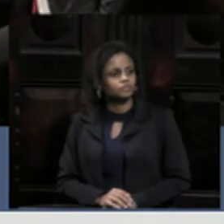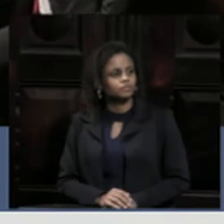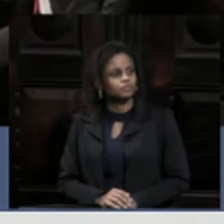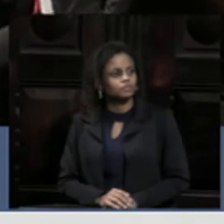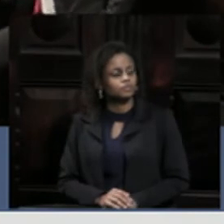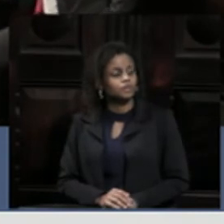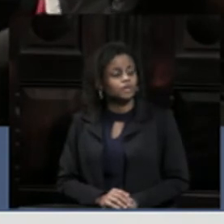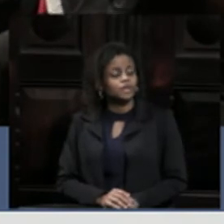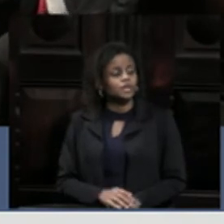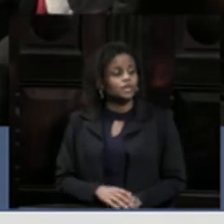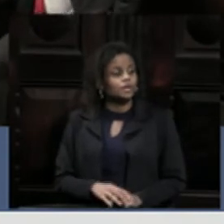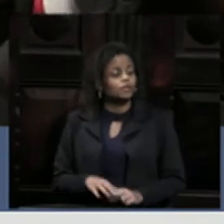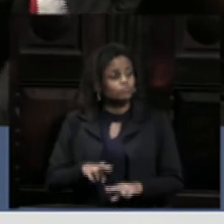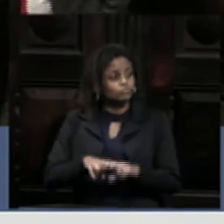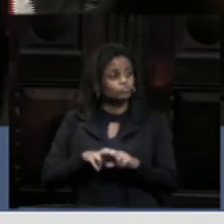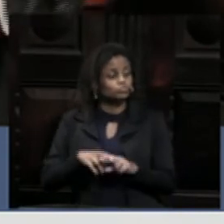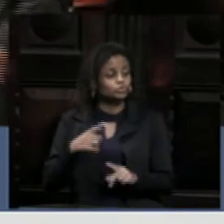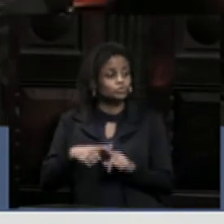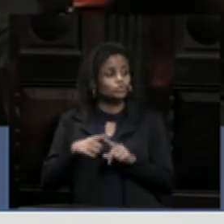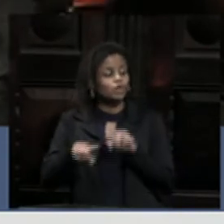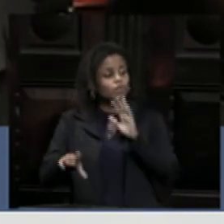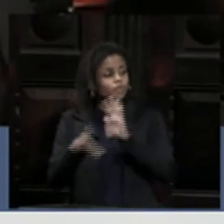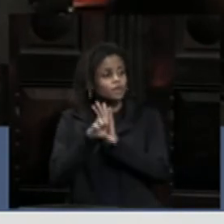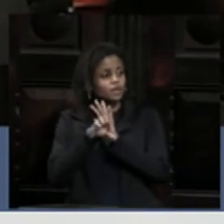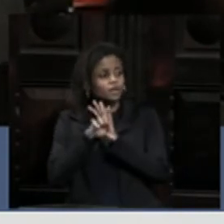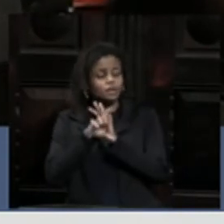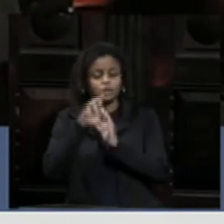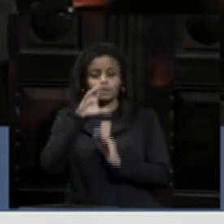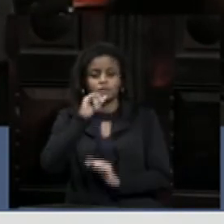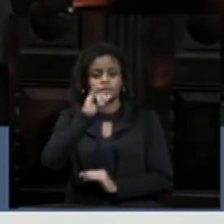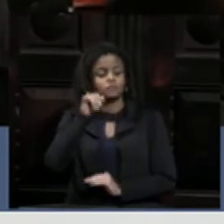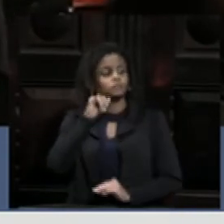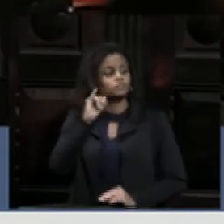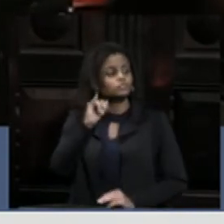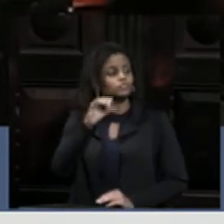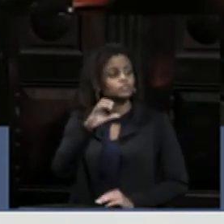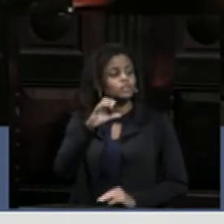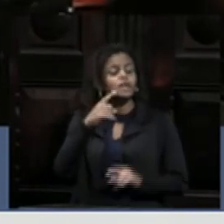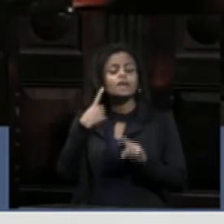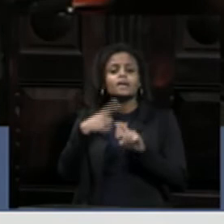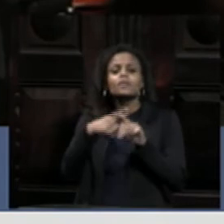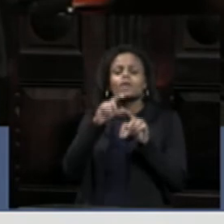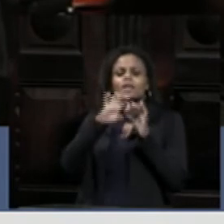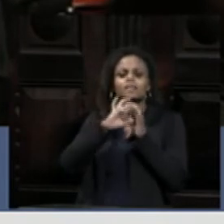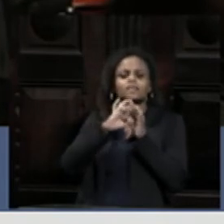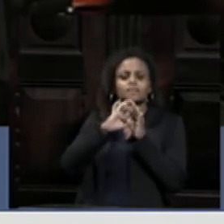Kandir, que permite que todo o petróleo